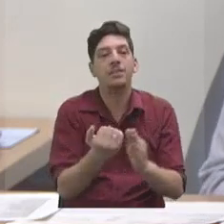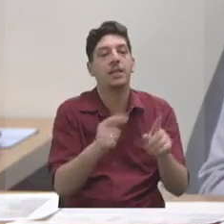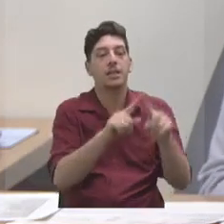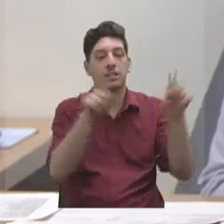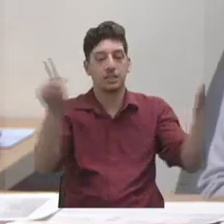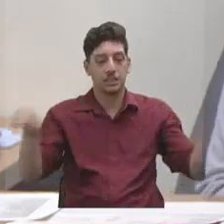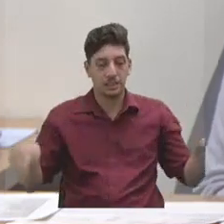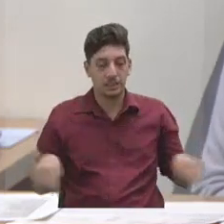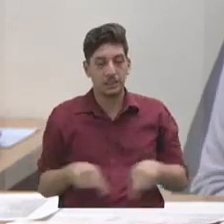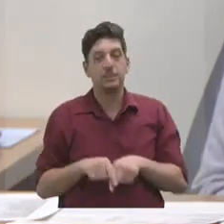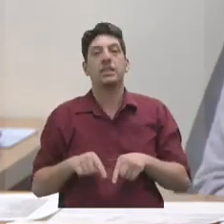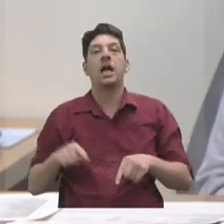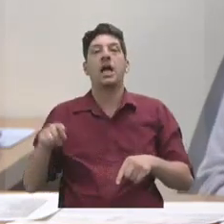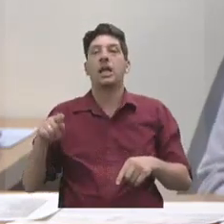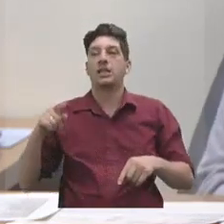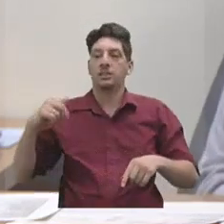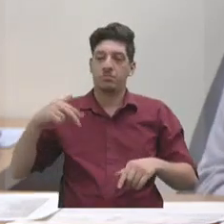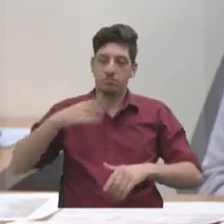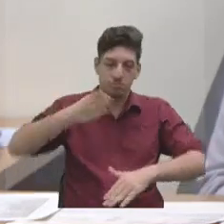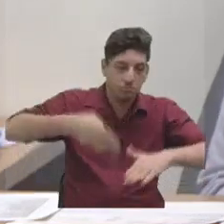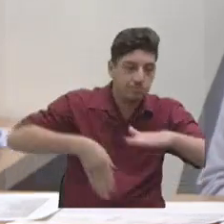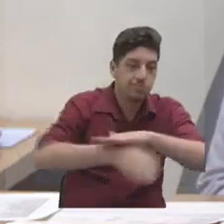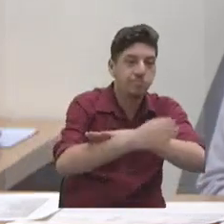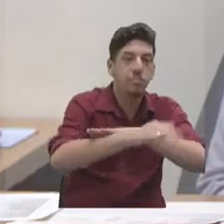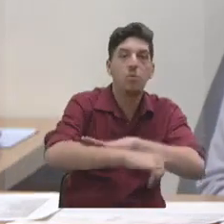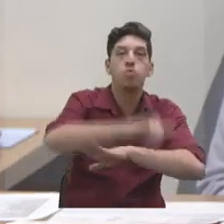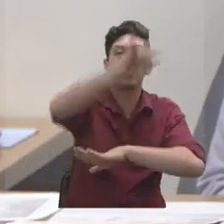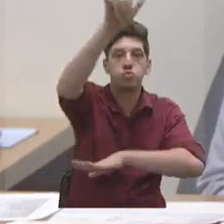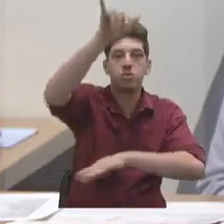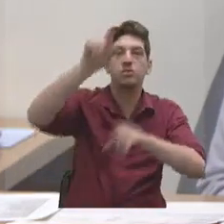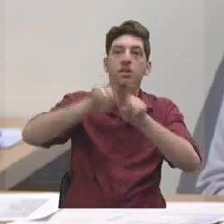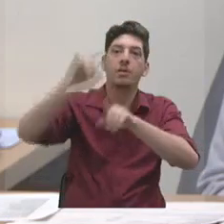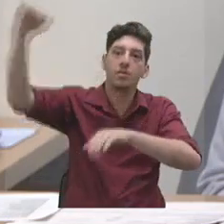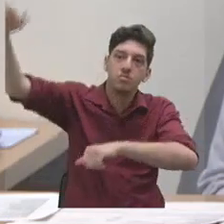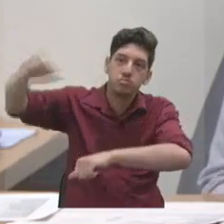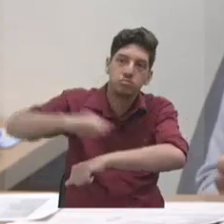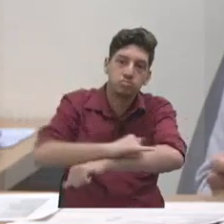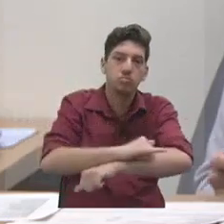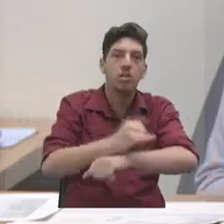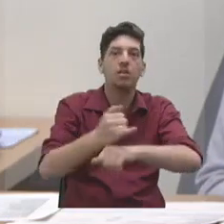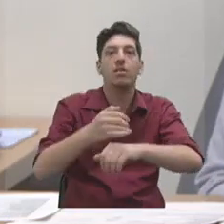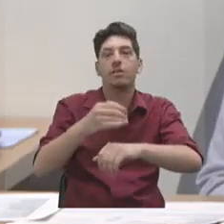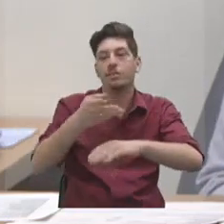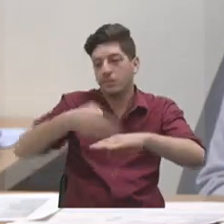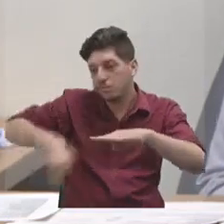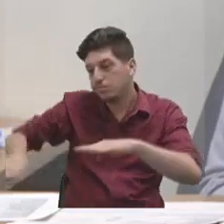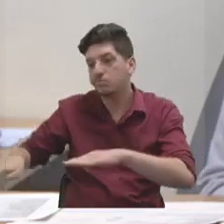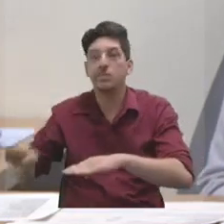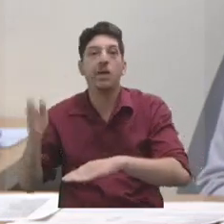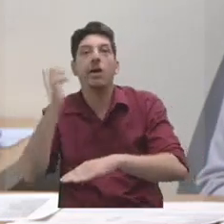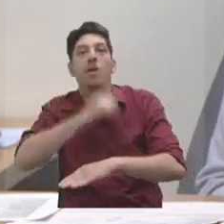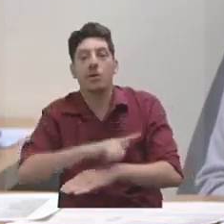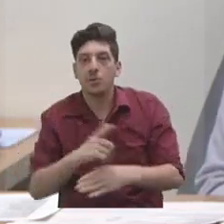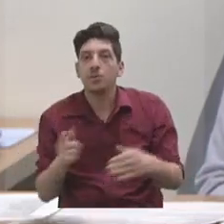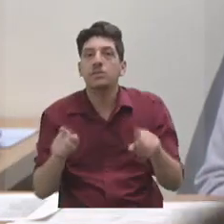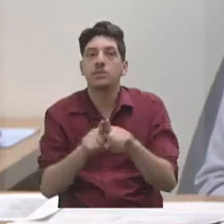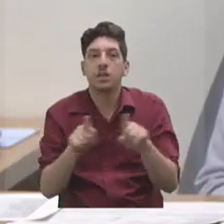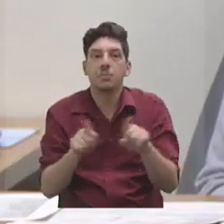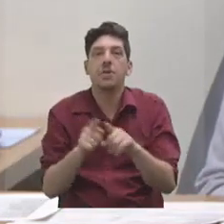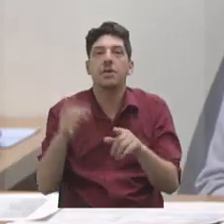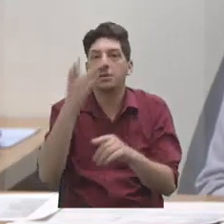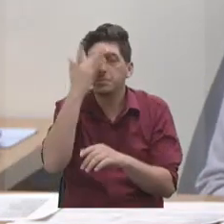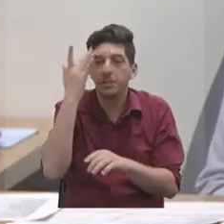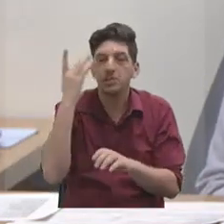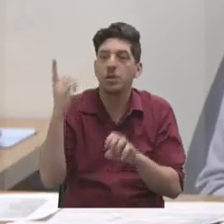desembarque colocando estacionamento a possibilidade dos empreendedores da região do Vale do Aço